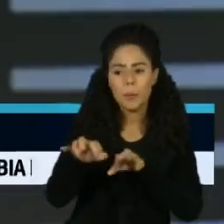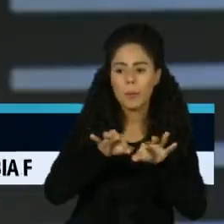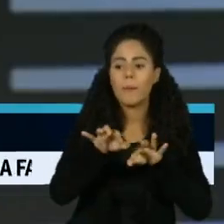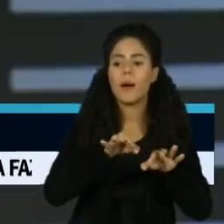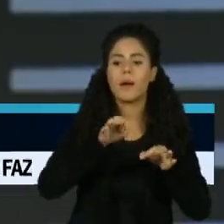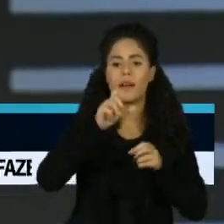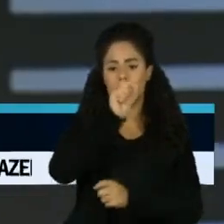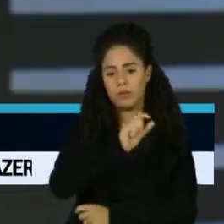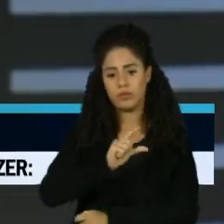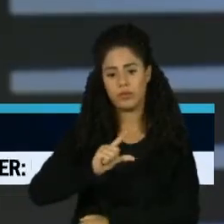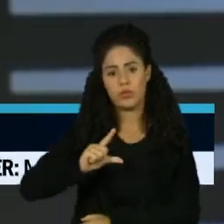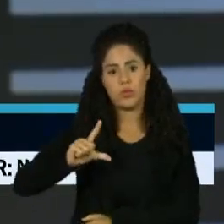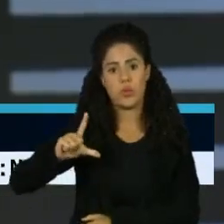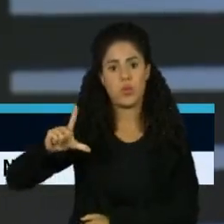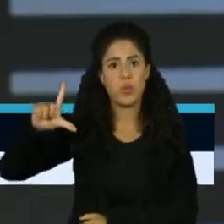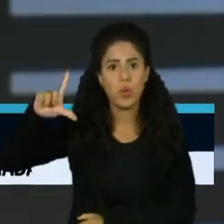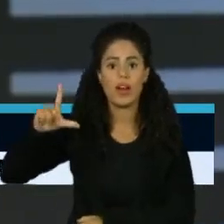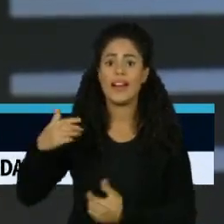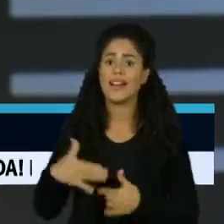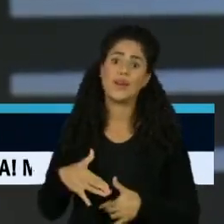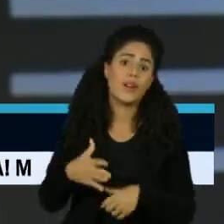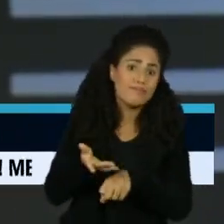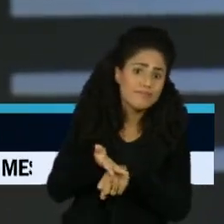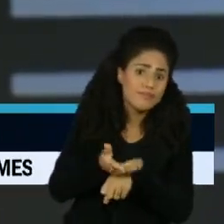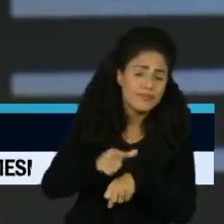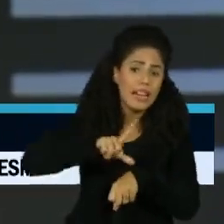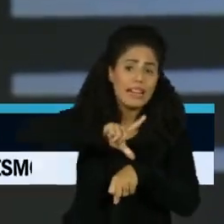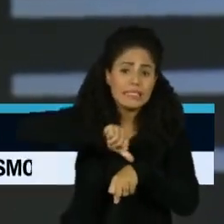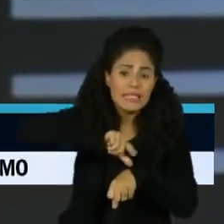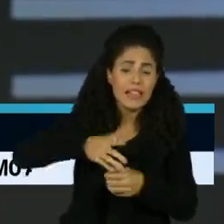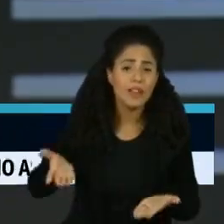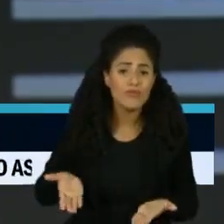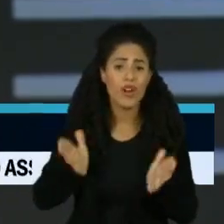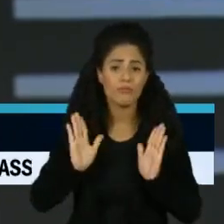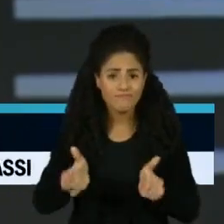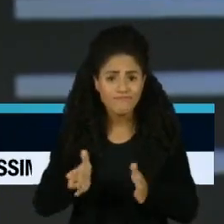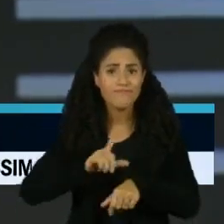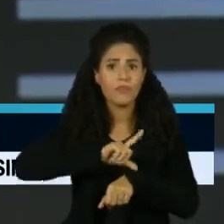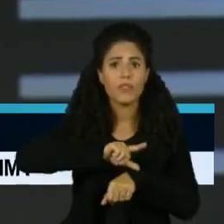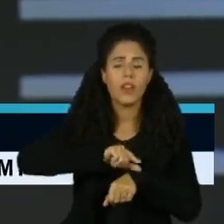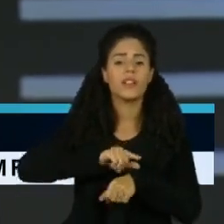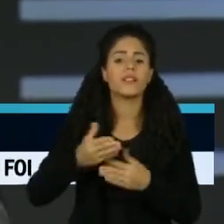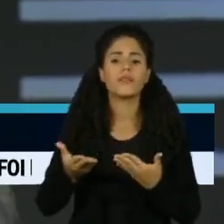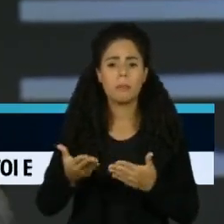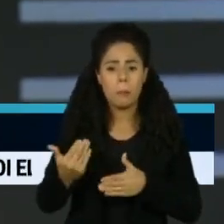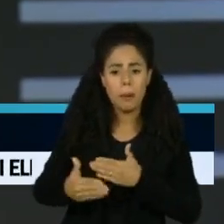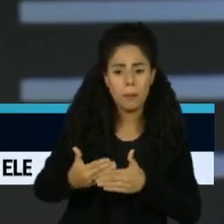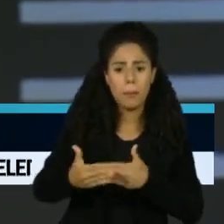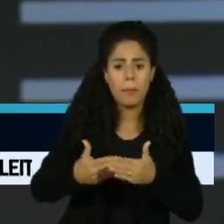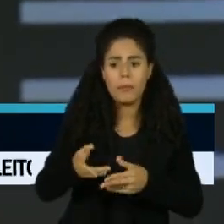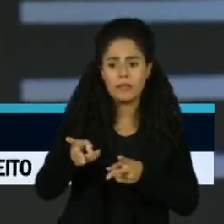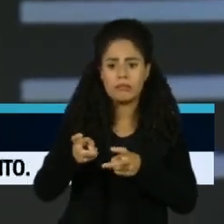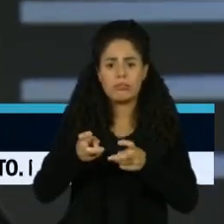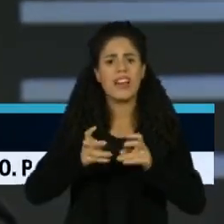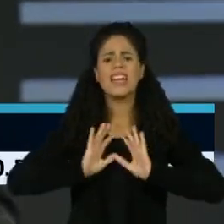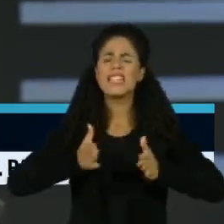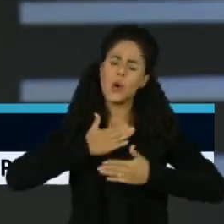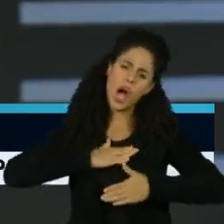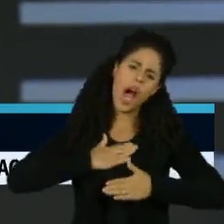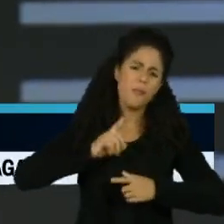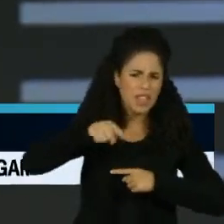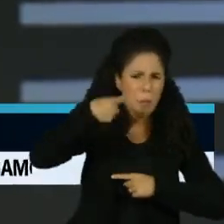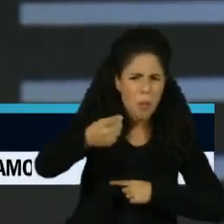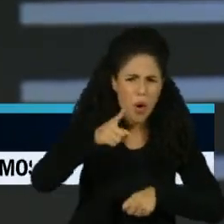reagir demorou para reagir quando o reagir o resultado diamante então eu sei você tá vendo que a febre do seu filho tá aumentando para nós nada deixa quieto